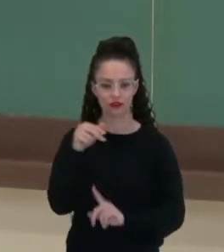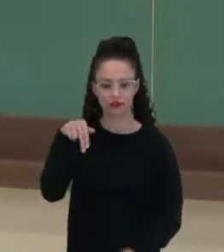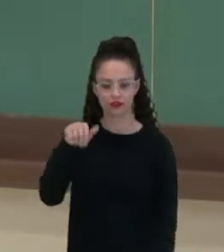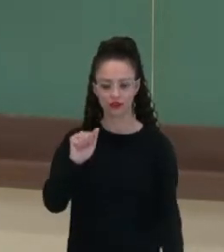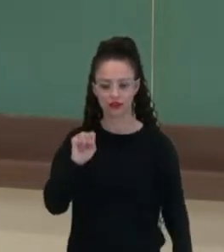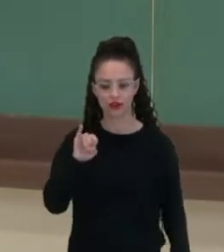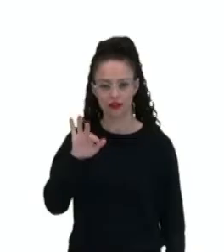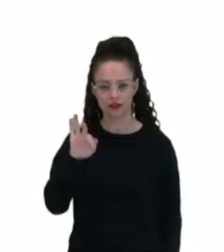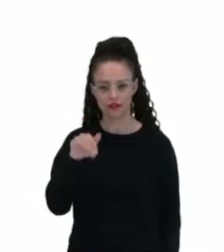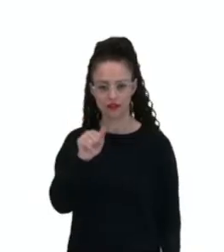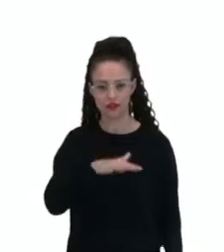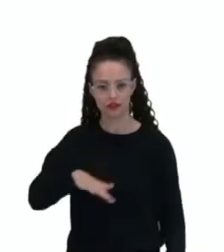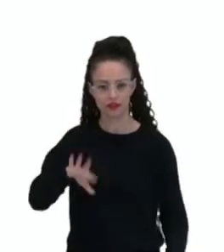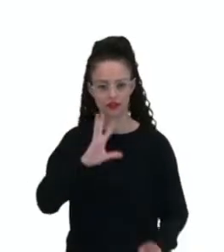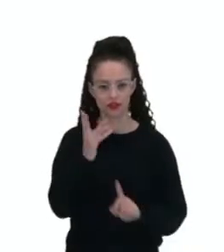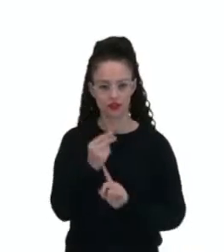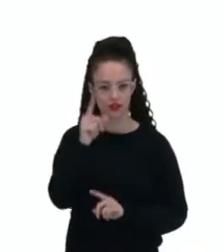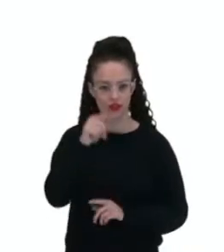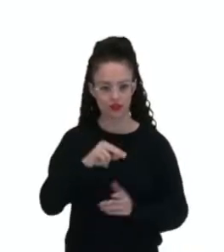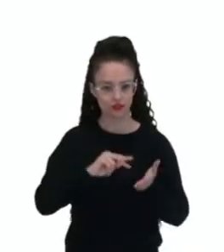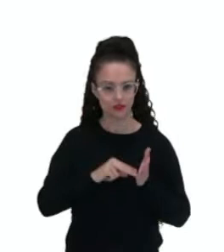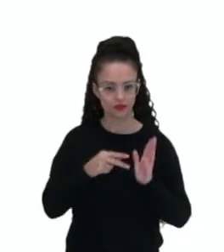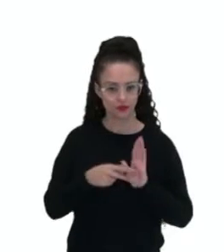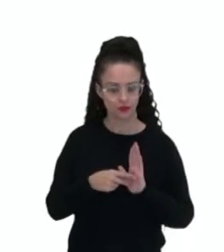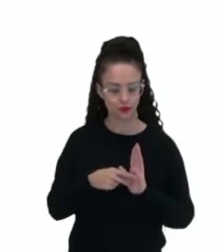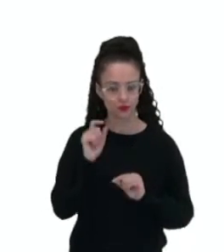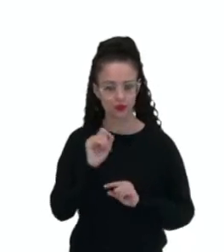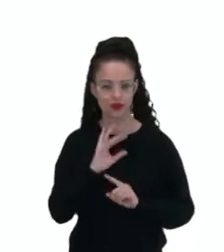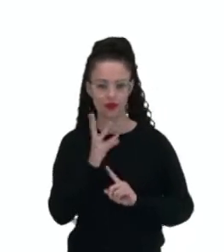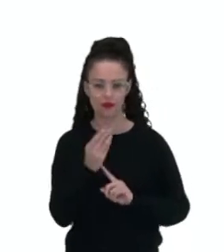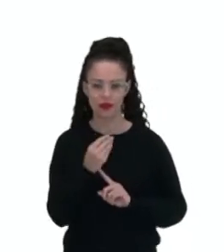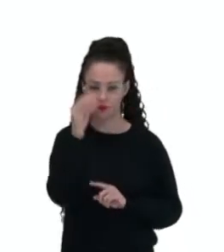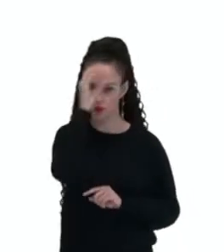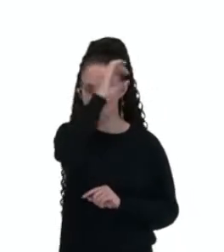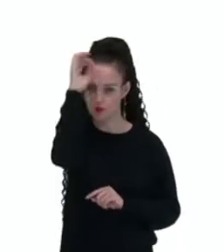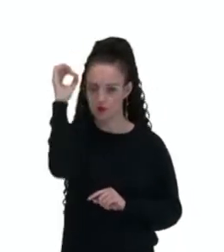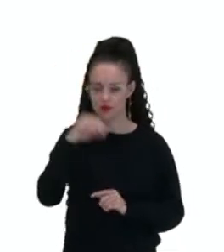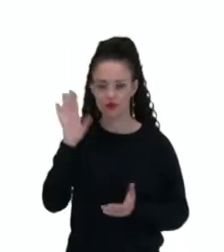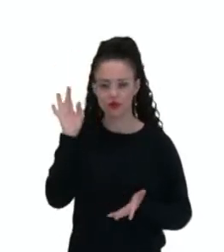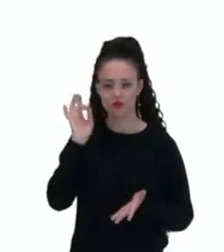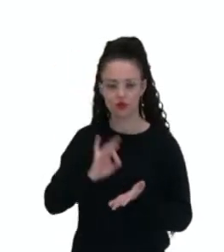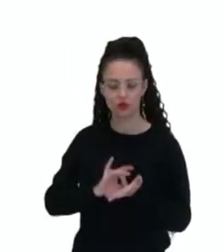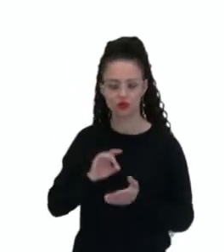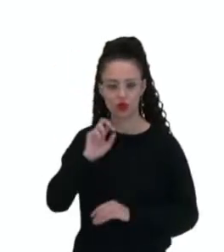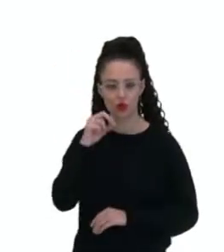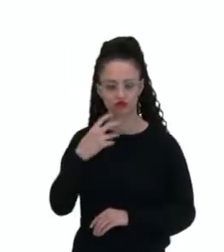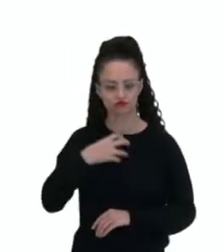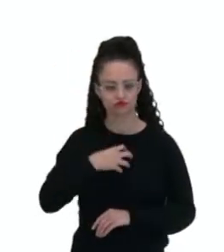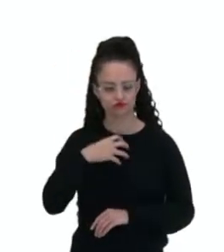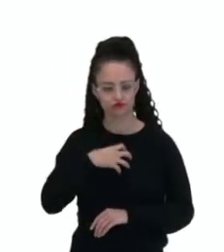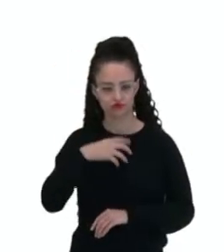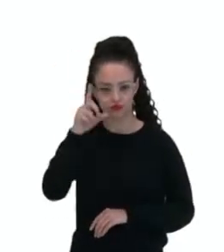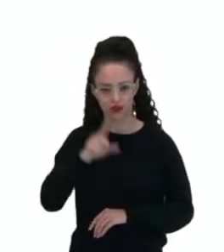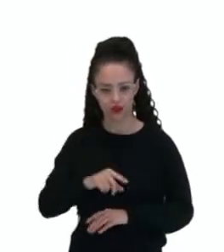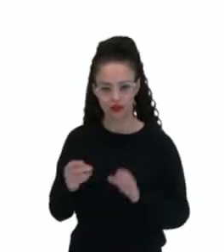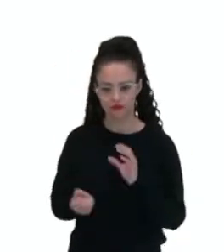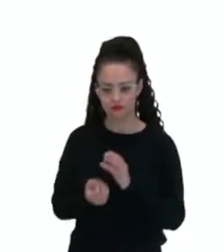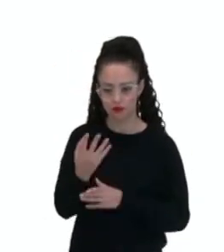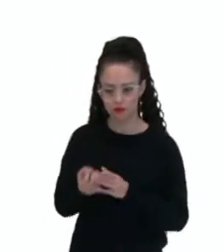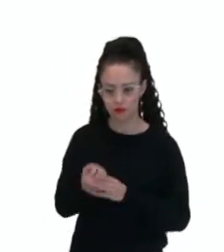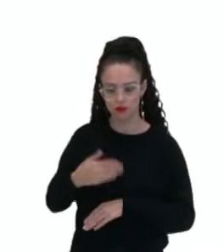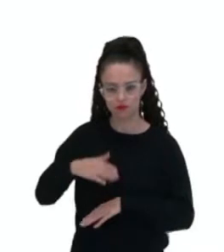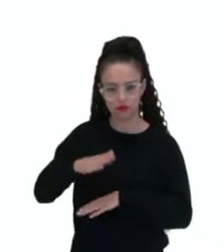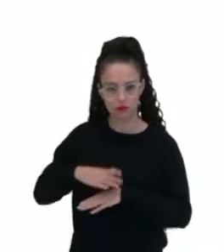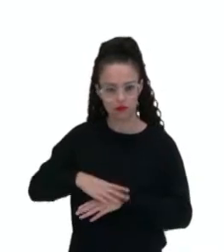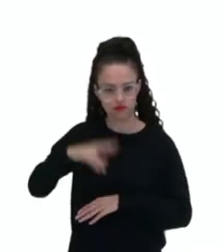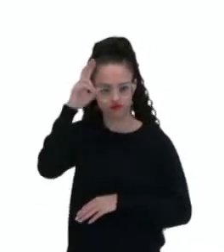mundo das artes em geral como sinônimo de arte ingênua, original ou instintiva, produzidas por artistas